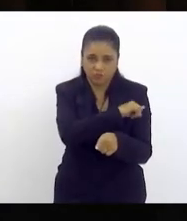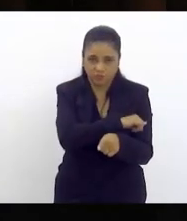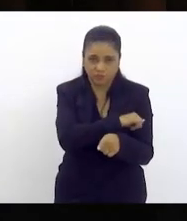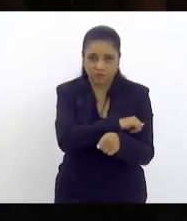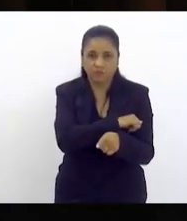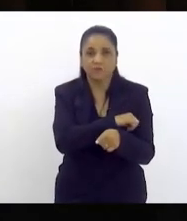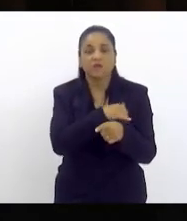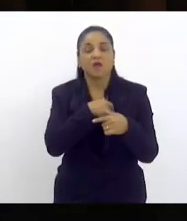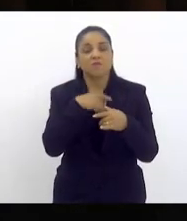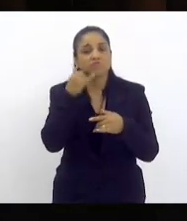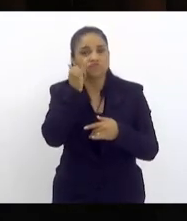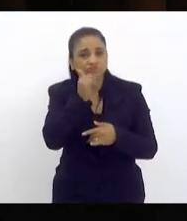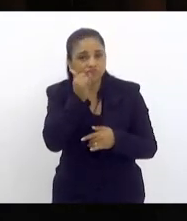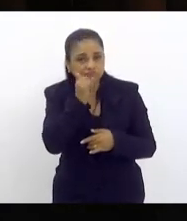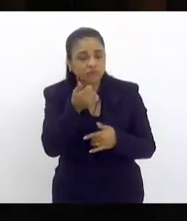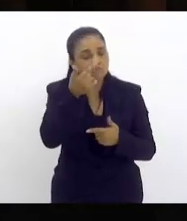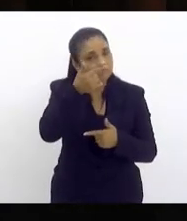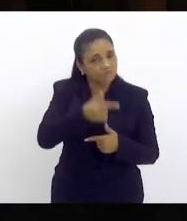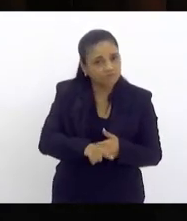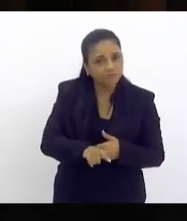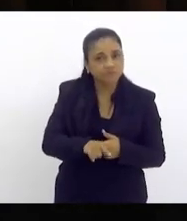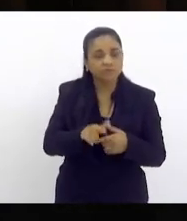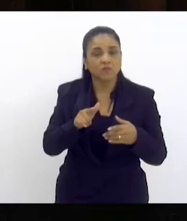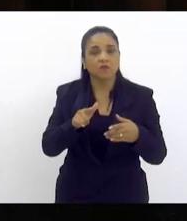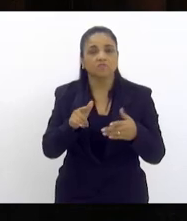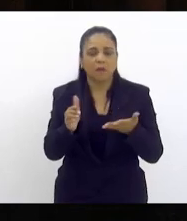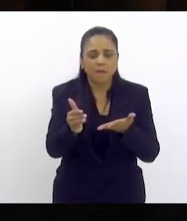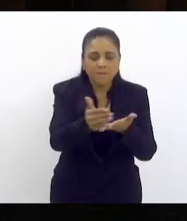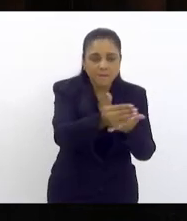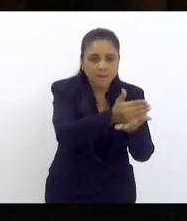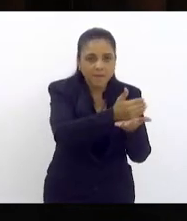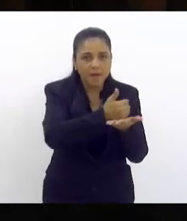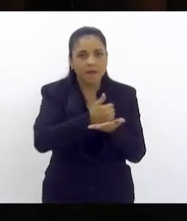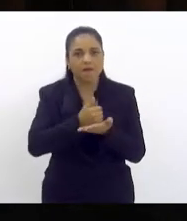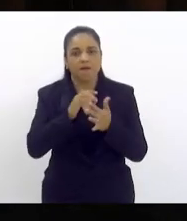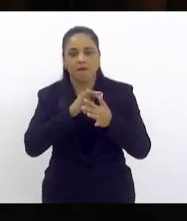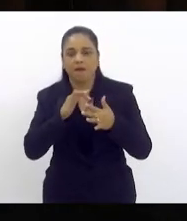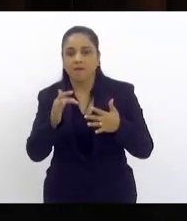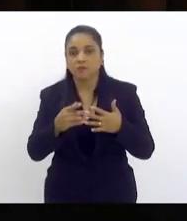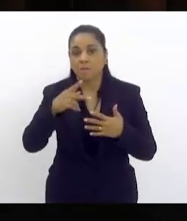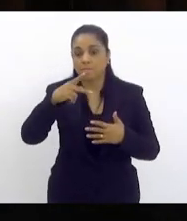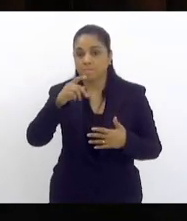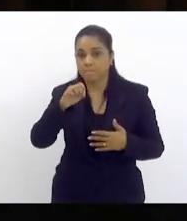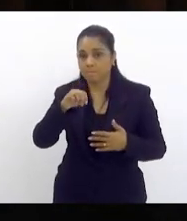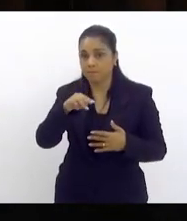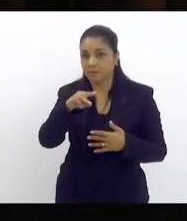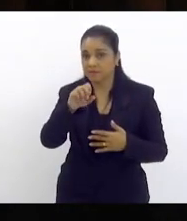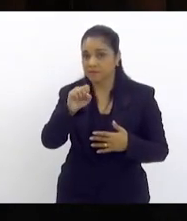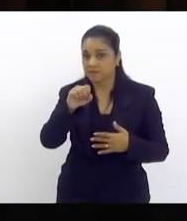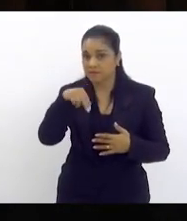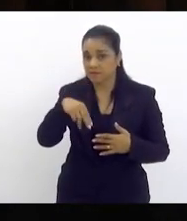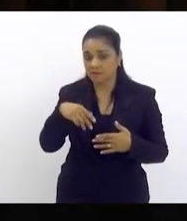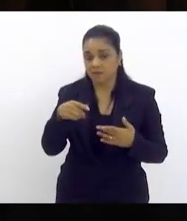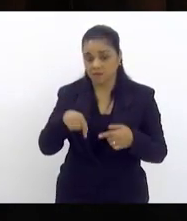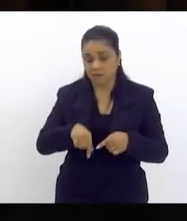falamos e repetimos, de acordo com os dados da rede Pensan, estão no Rio de Janeiro